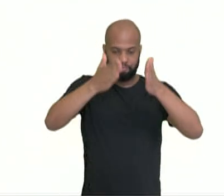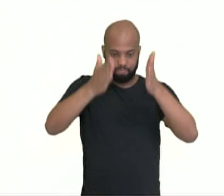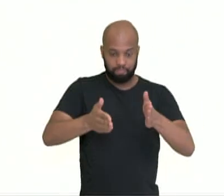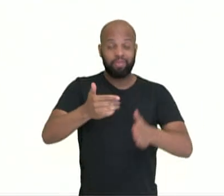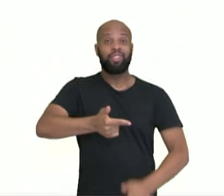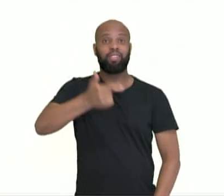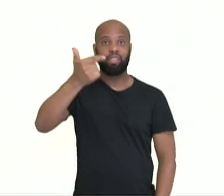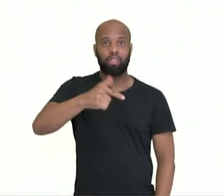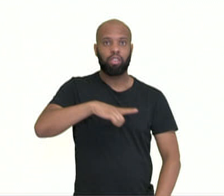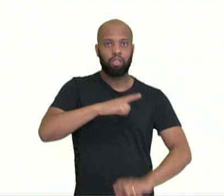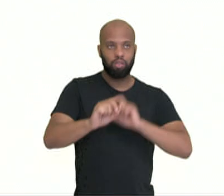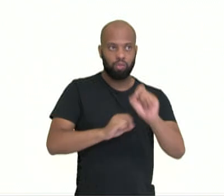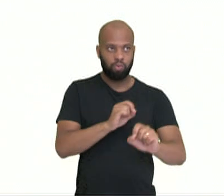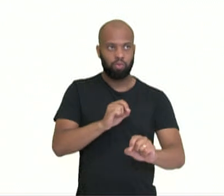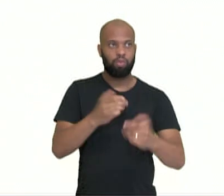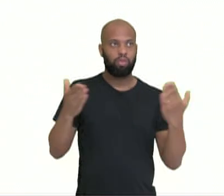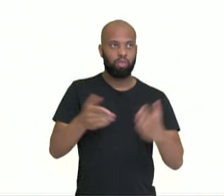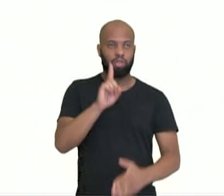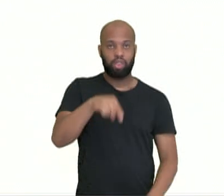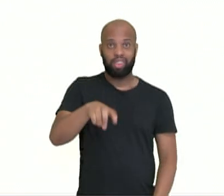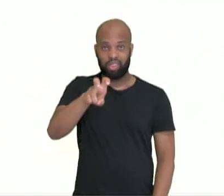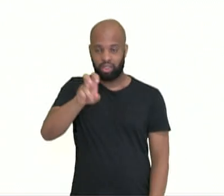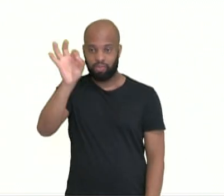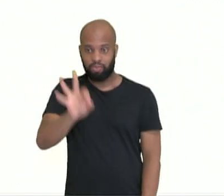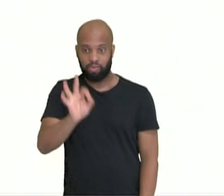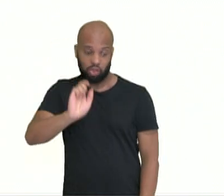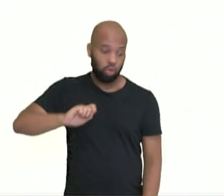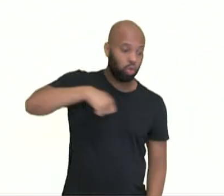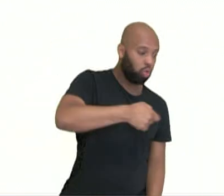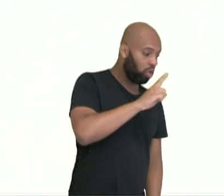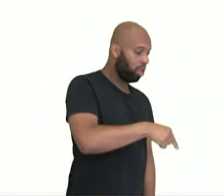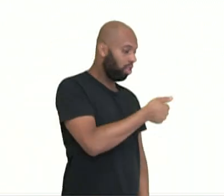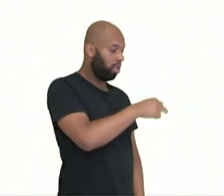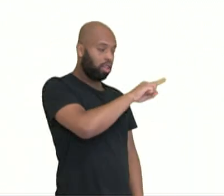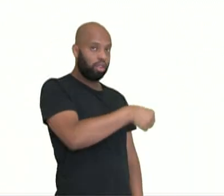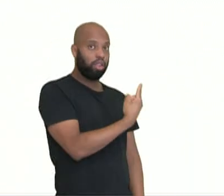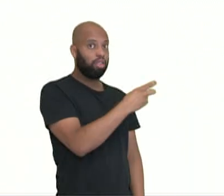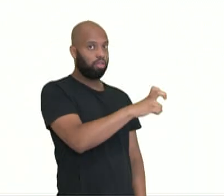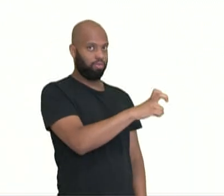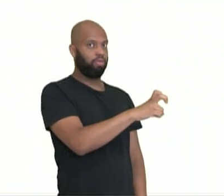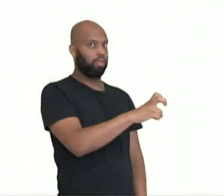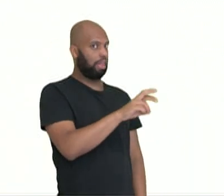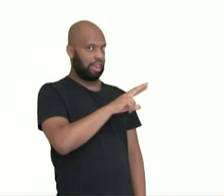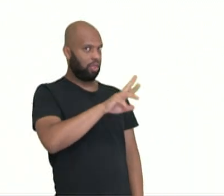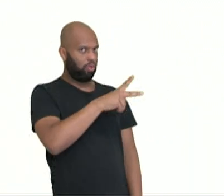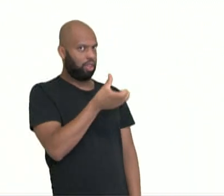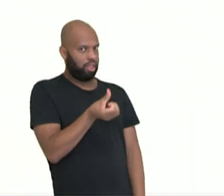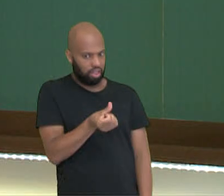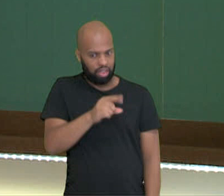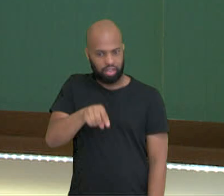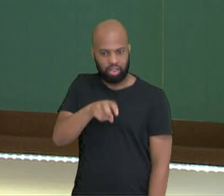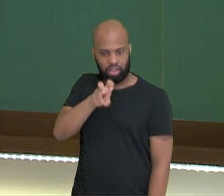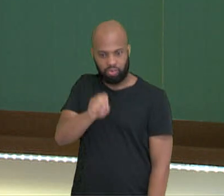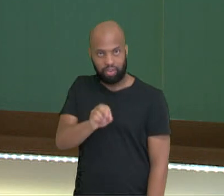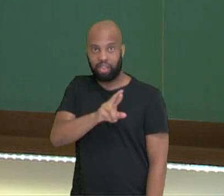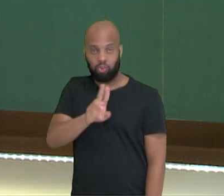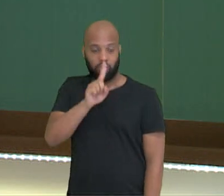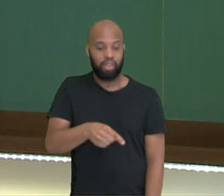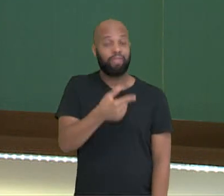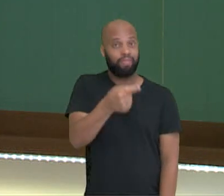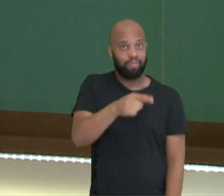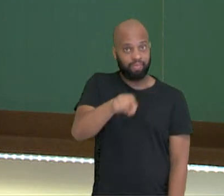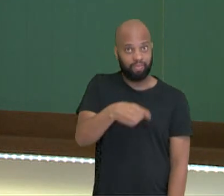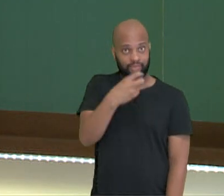mês, então a gente vai colocar quanto? 5% sobre o valor que ele estava aqui no primeiro mês.